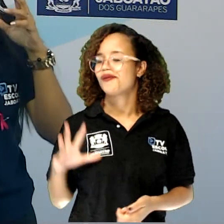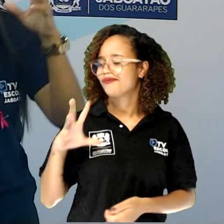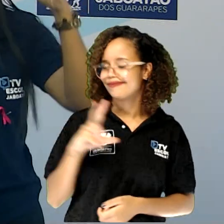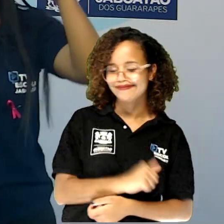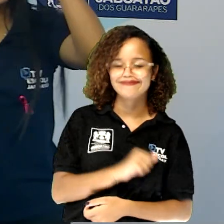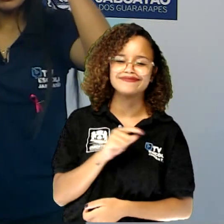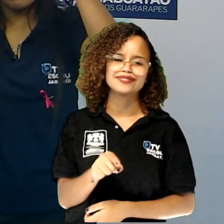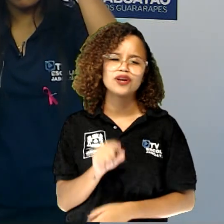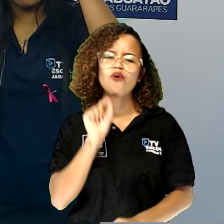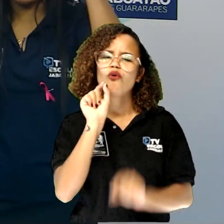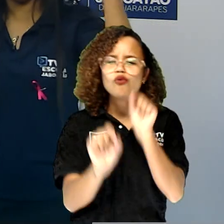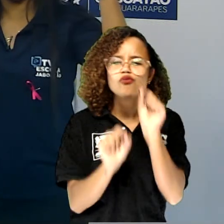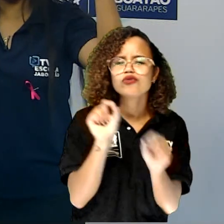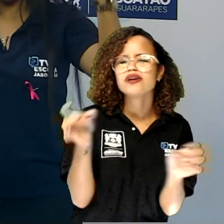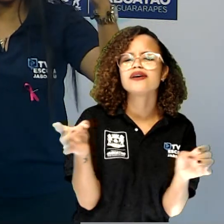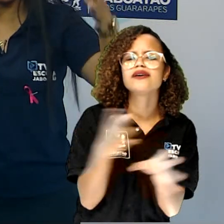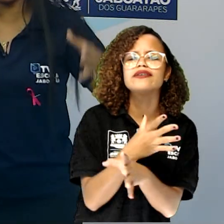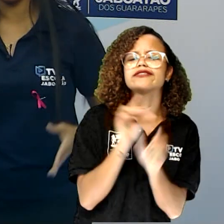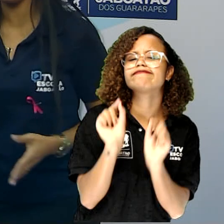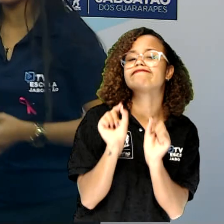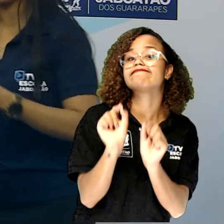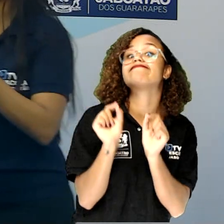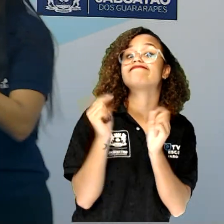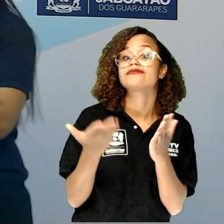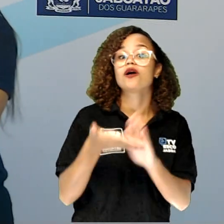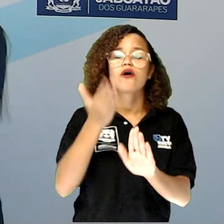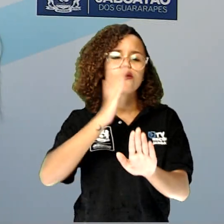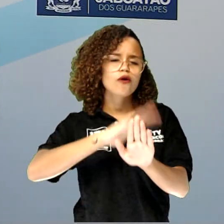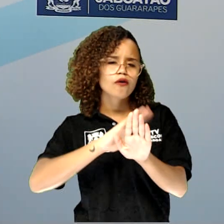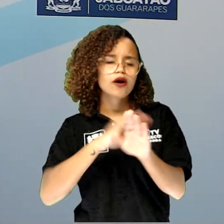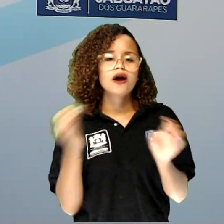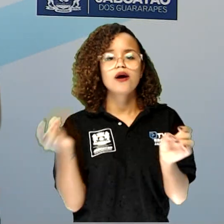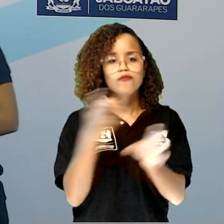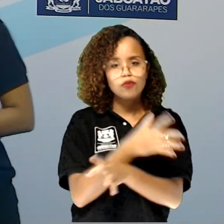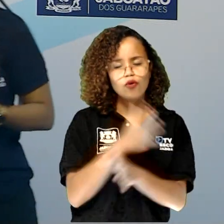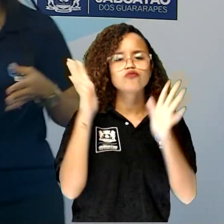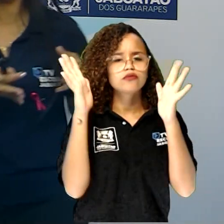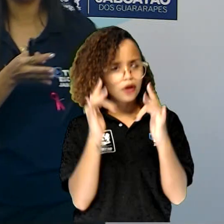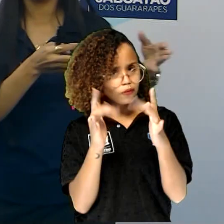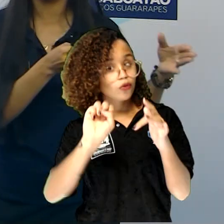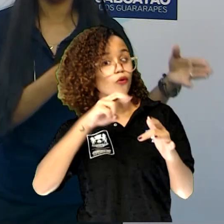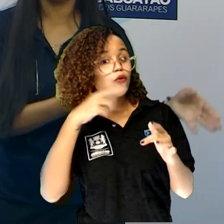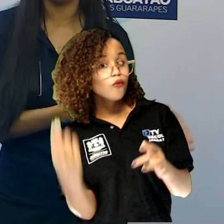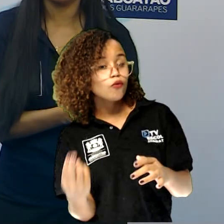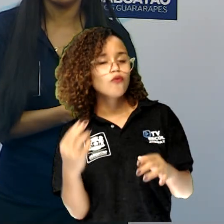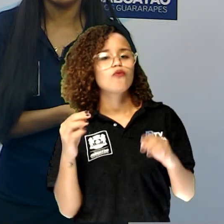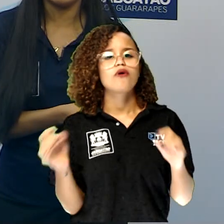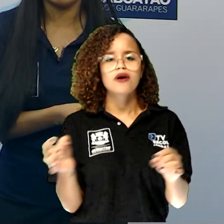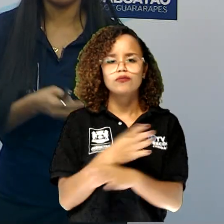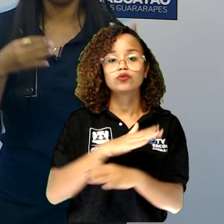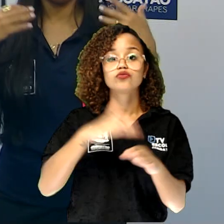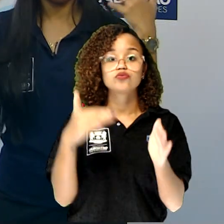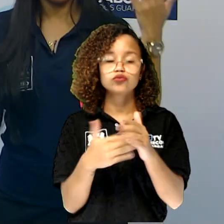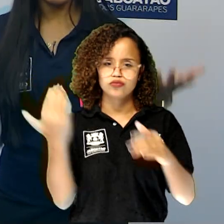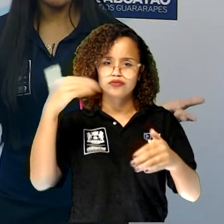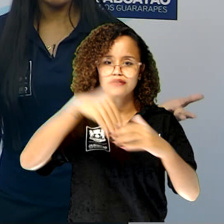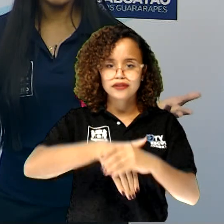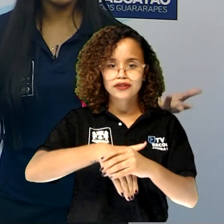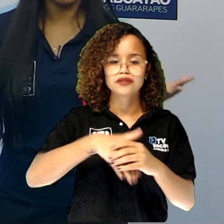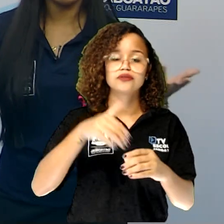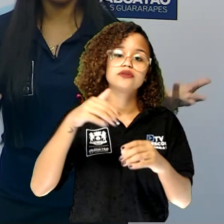é um pouco mais comprida, mais demorada. A anedota, pormenor curioso e pouco divulgado, que ocorre em